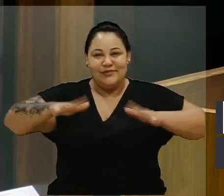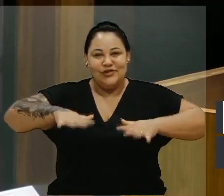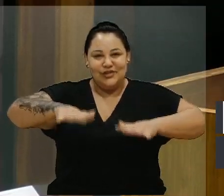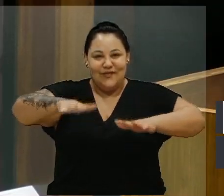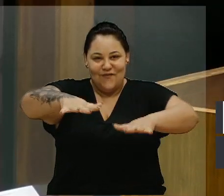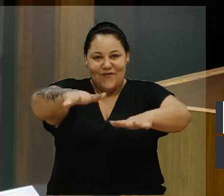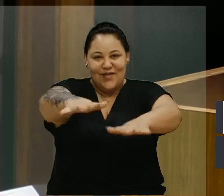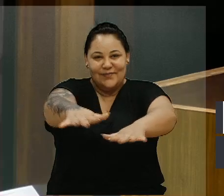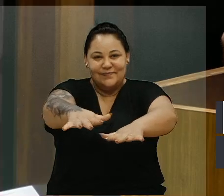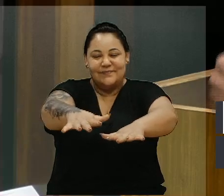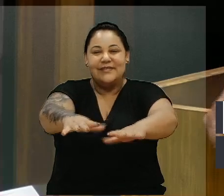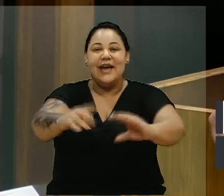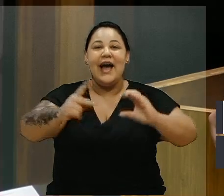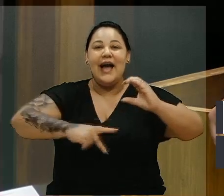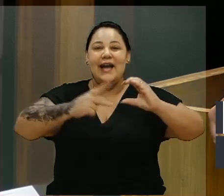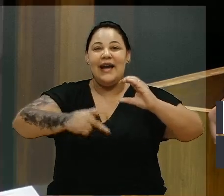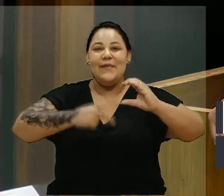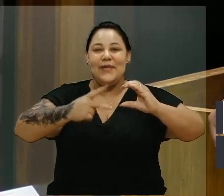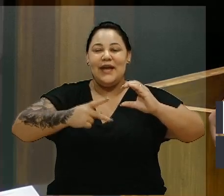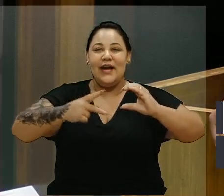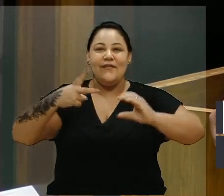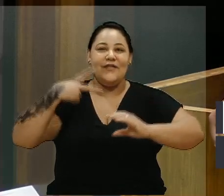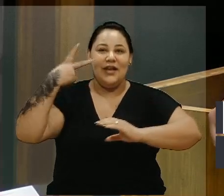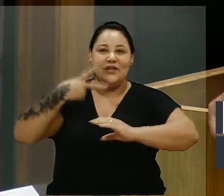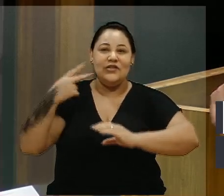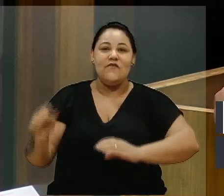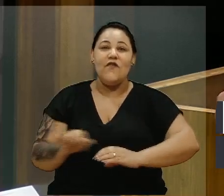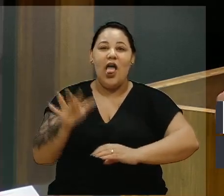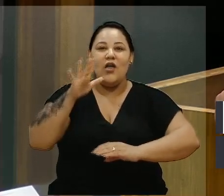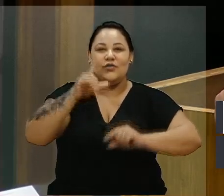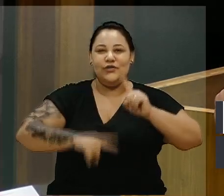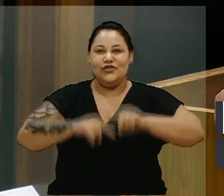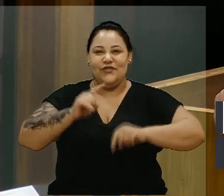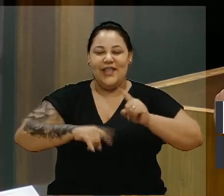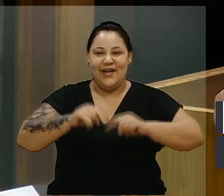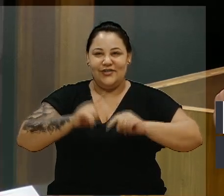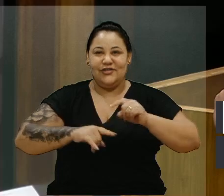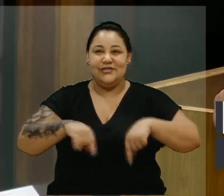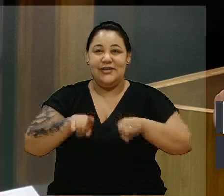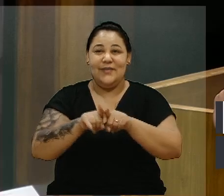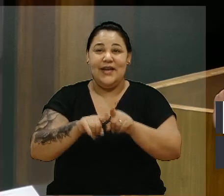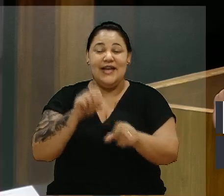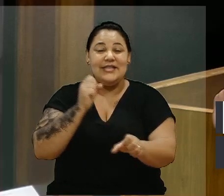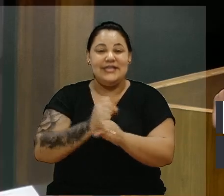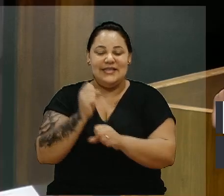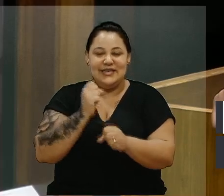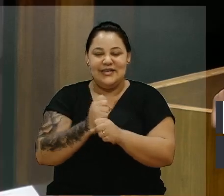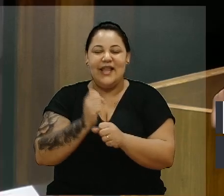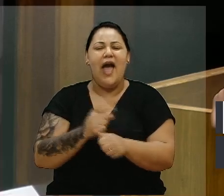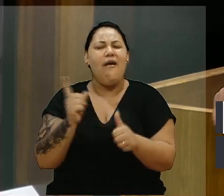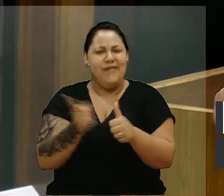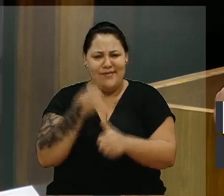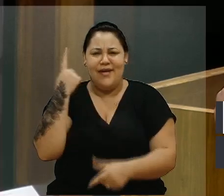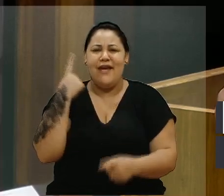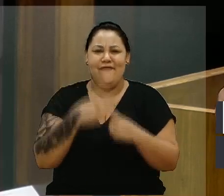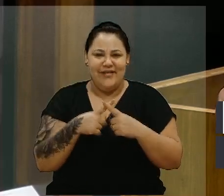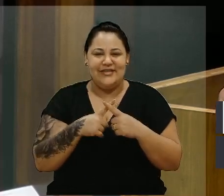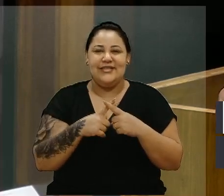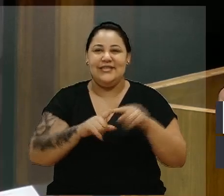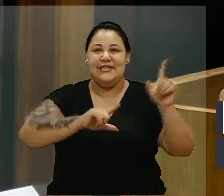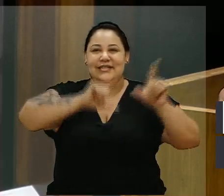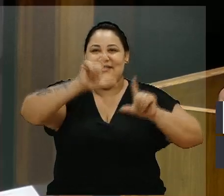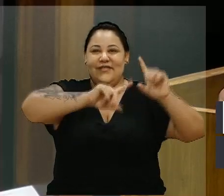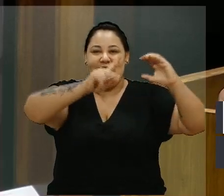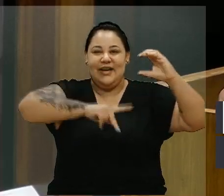Vereadores valorizando essa atividade. Esse ano, né, de forma precursora, é a primeira vez que a TV Câmara fará